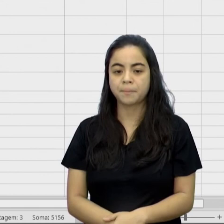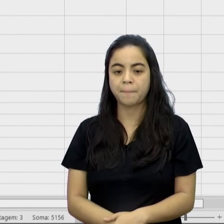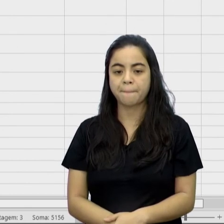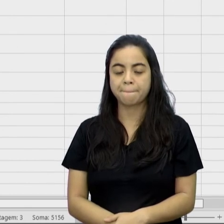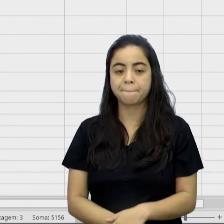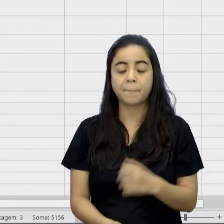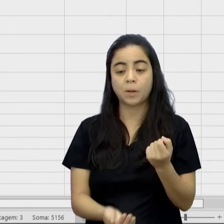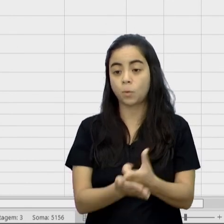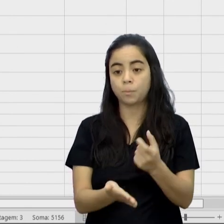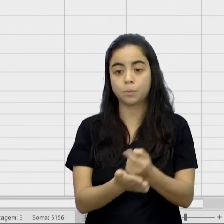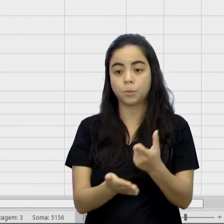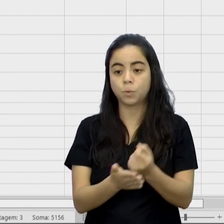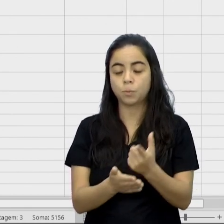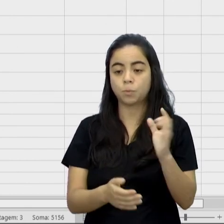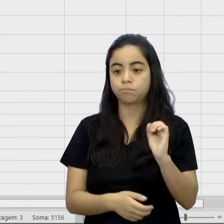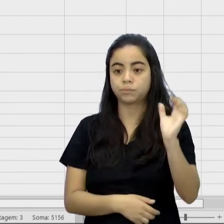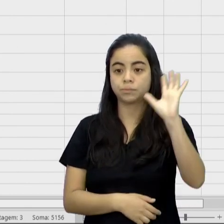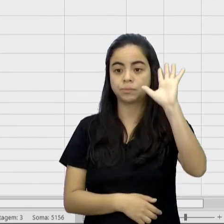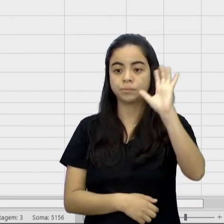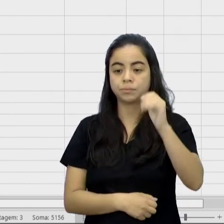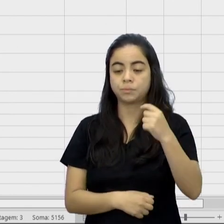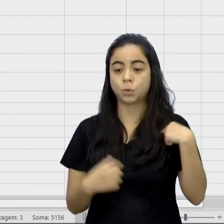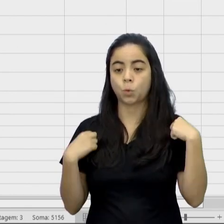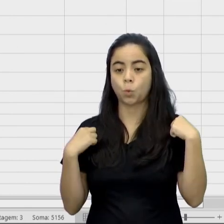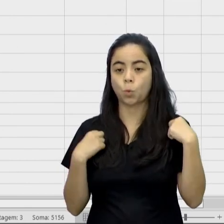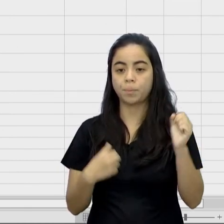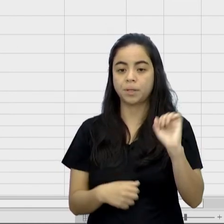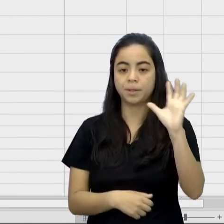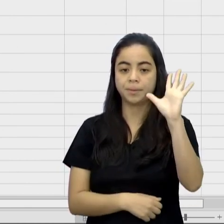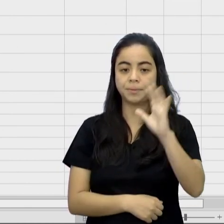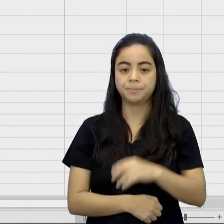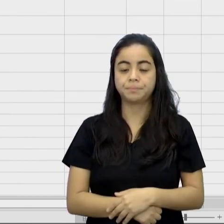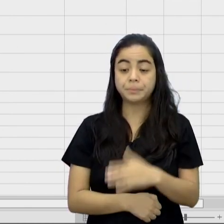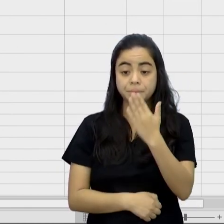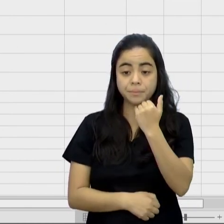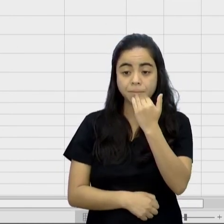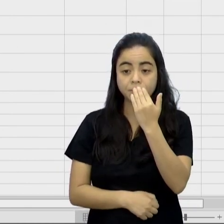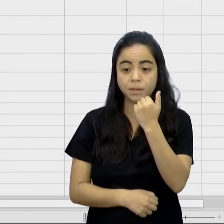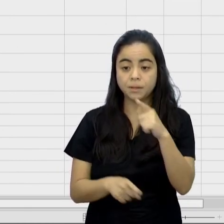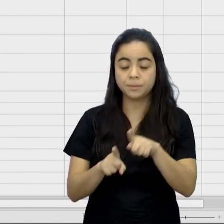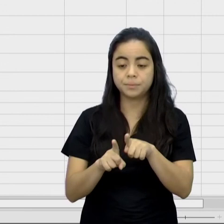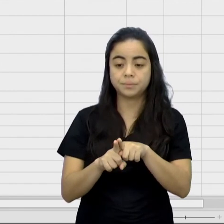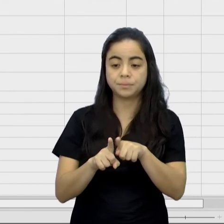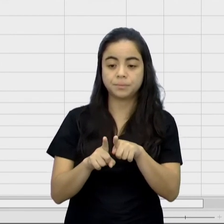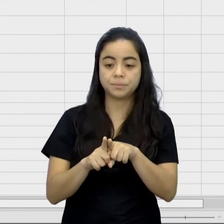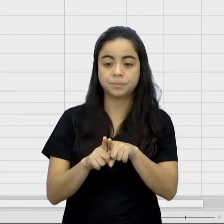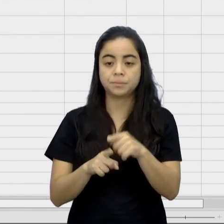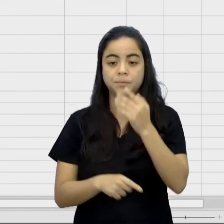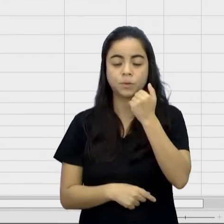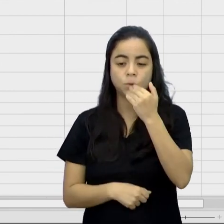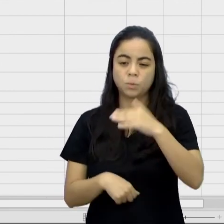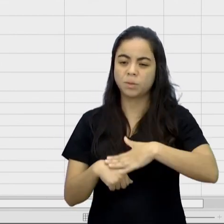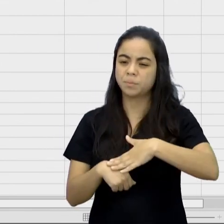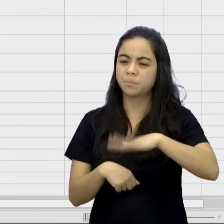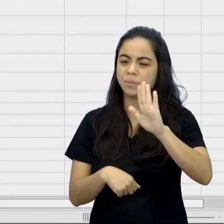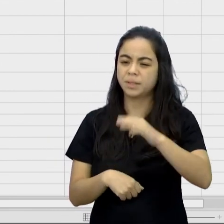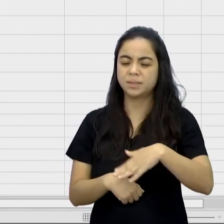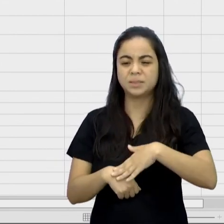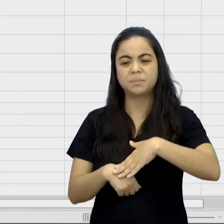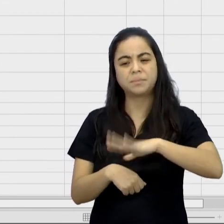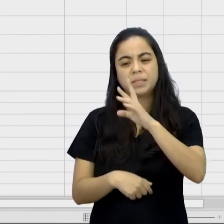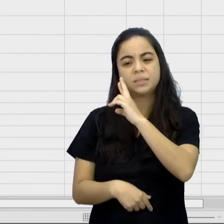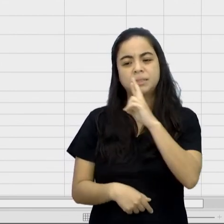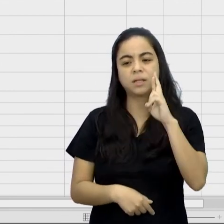a gente compra. Pode ser. roupa. Vamos colocar em roupa, na alimentação. A gente acaba comendo mais, indo em mais